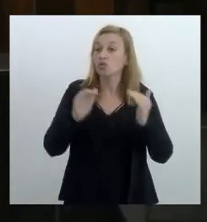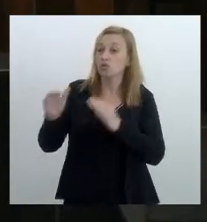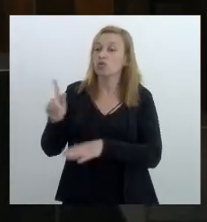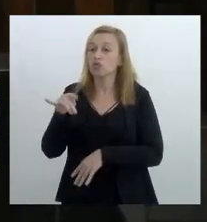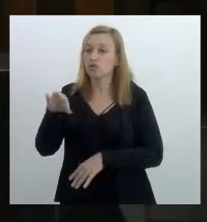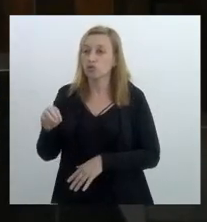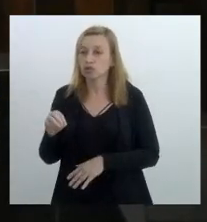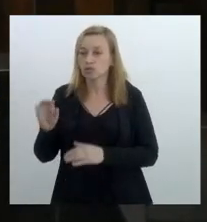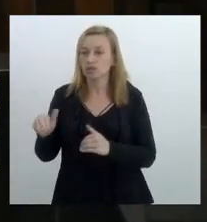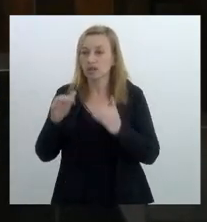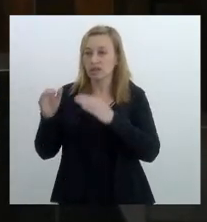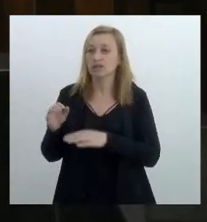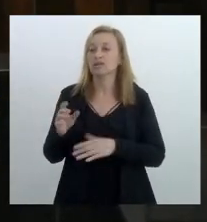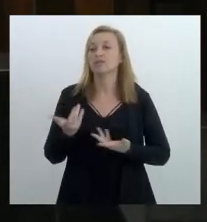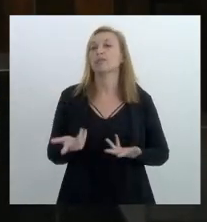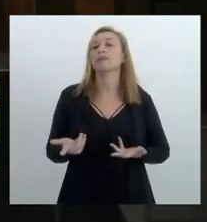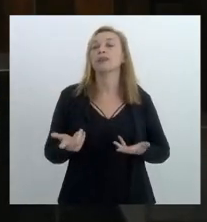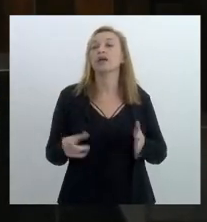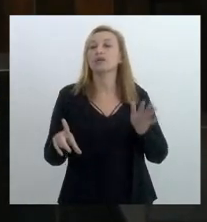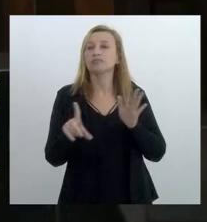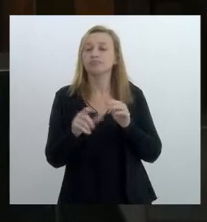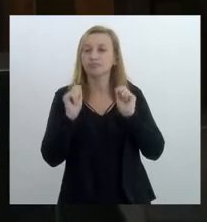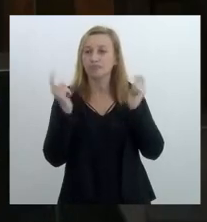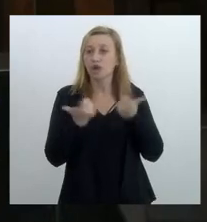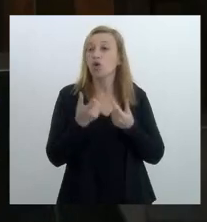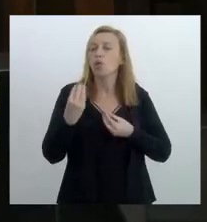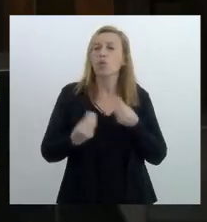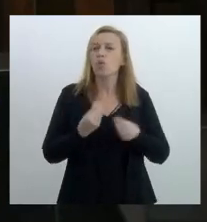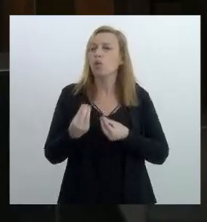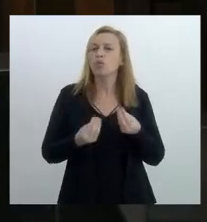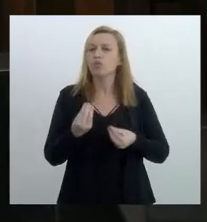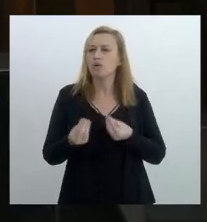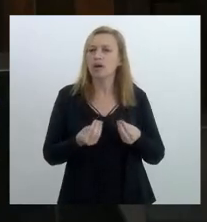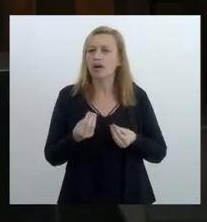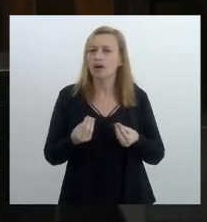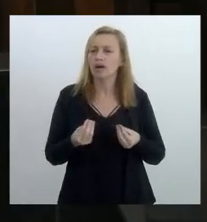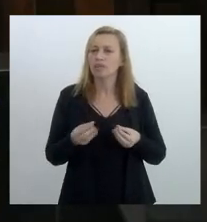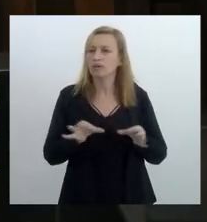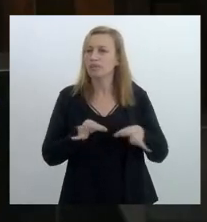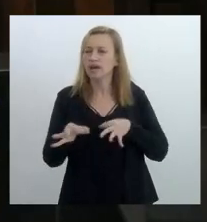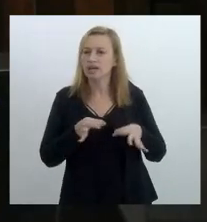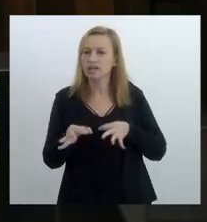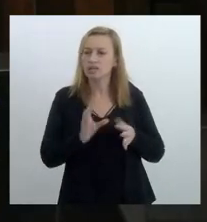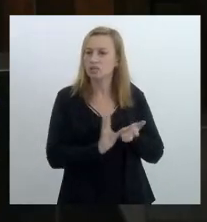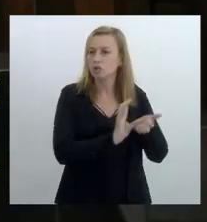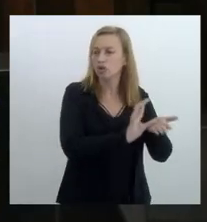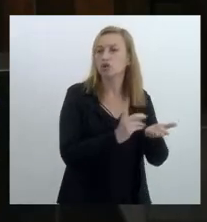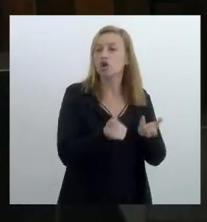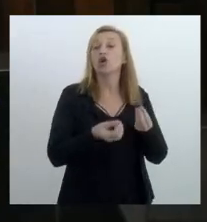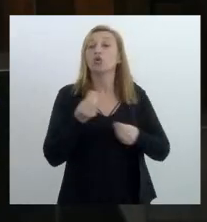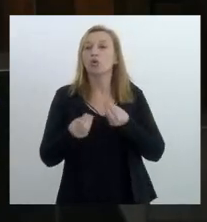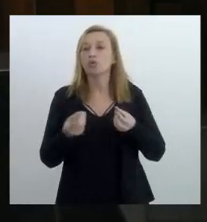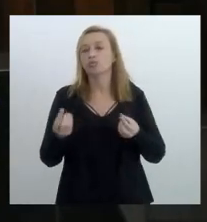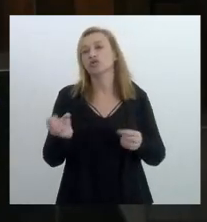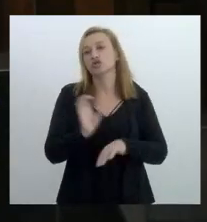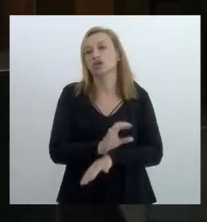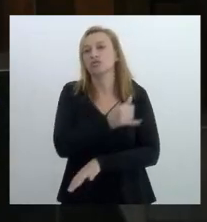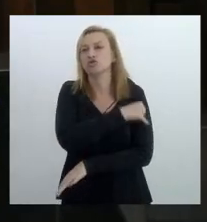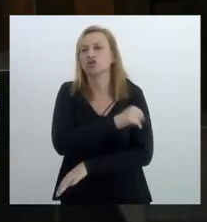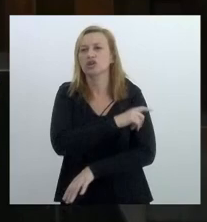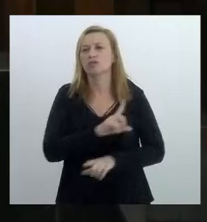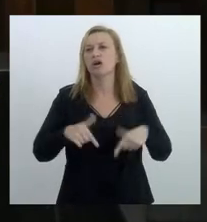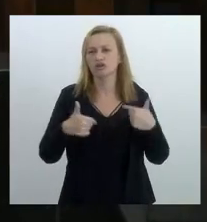esse ano na Assembleia Legislativa. Então, como é a computação desse recurso e como é que o Estado do Rio de Janeiro está vendo essa